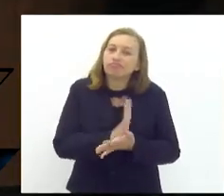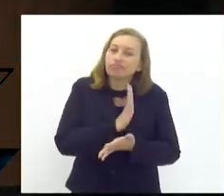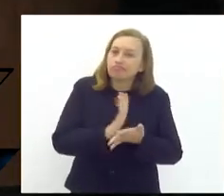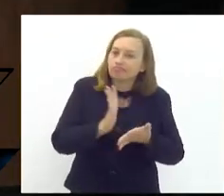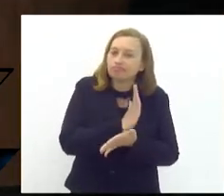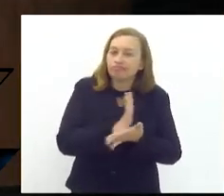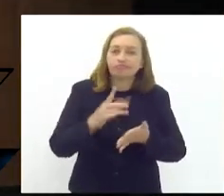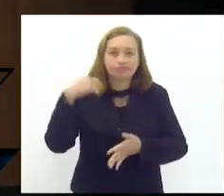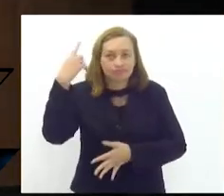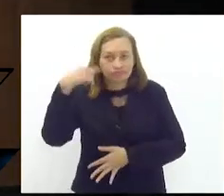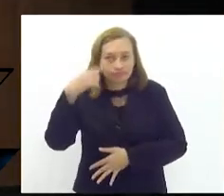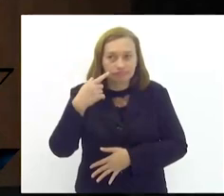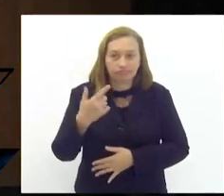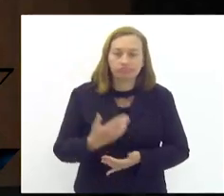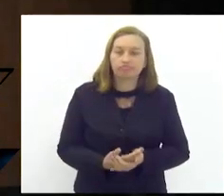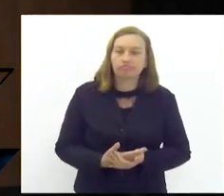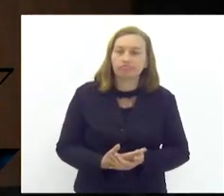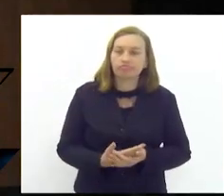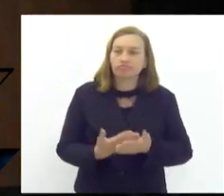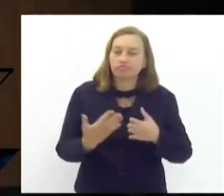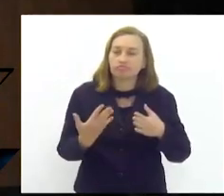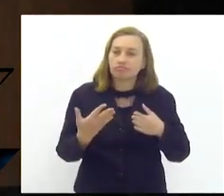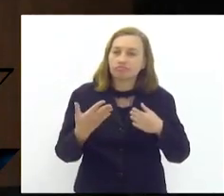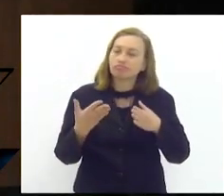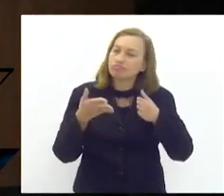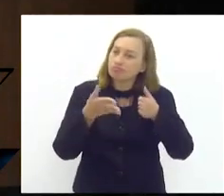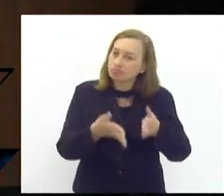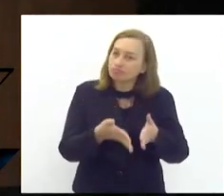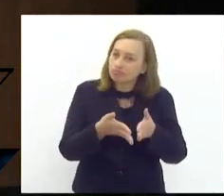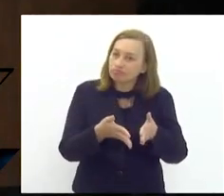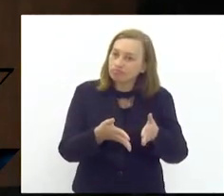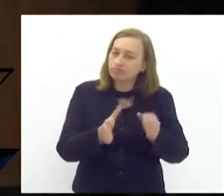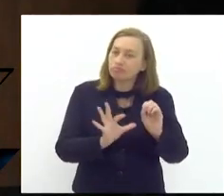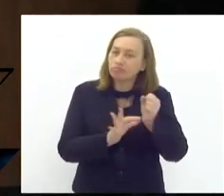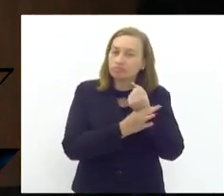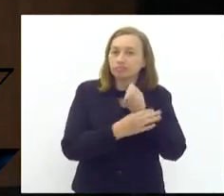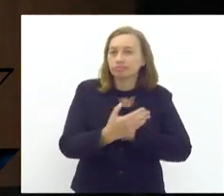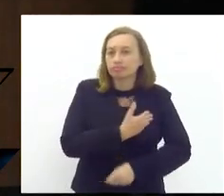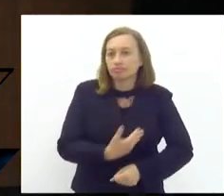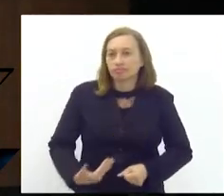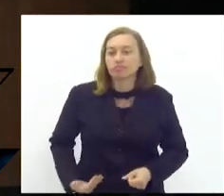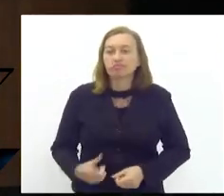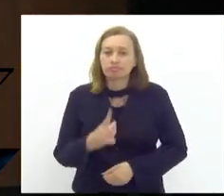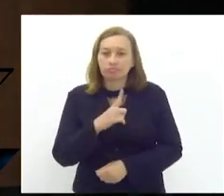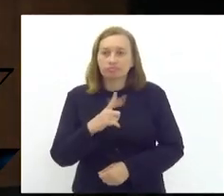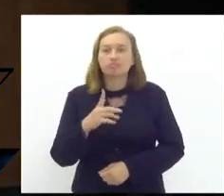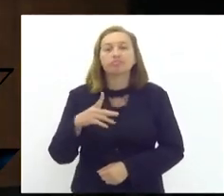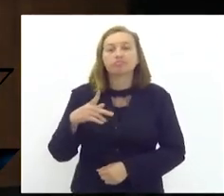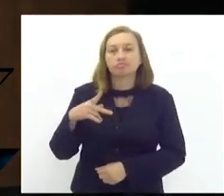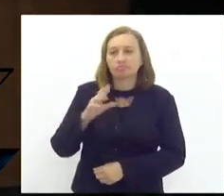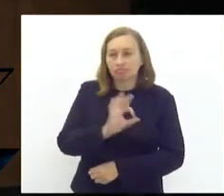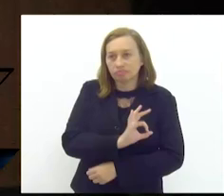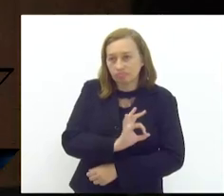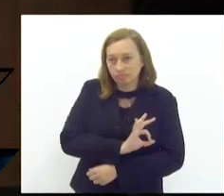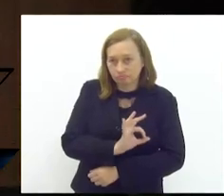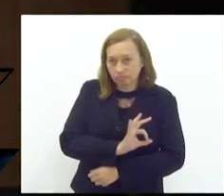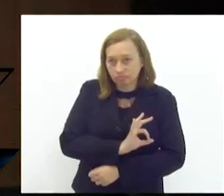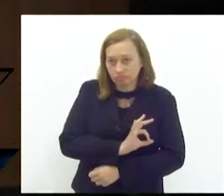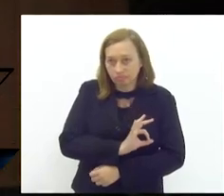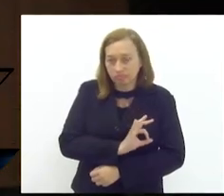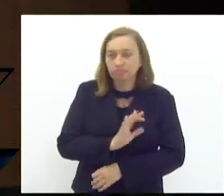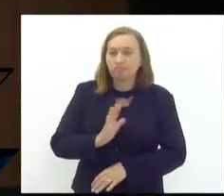advogados ali voltados exclusivamente para as questões de Segurança Pública nós teremos o policial o policial